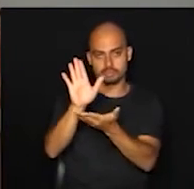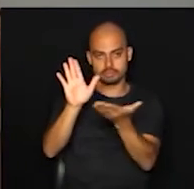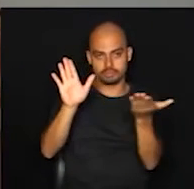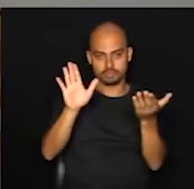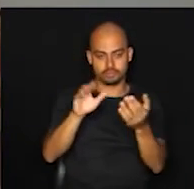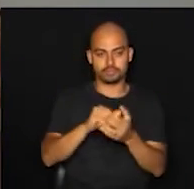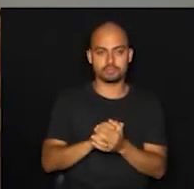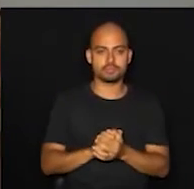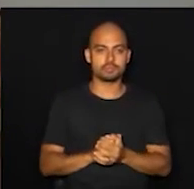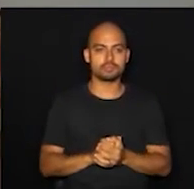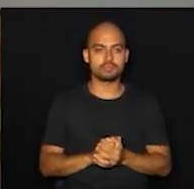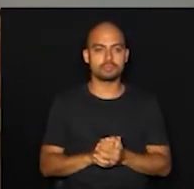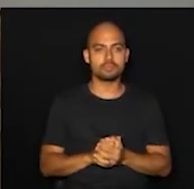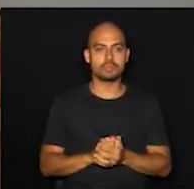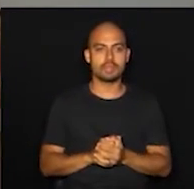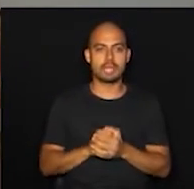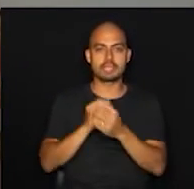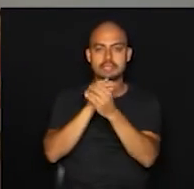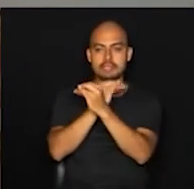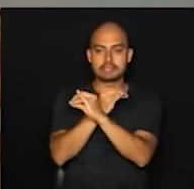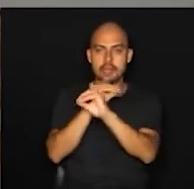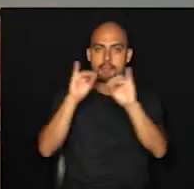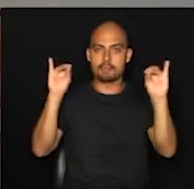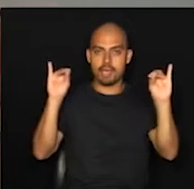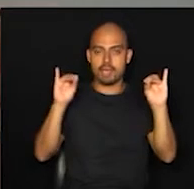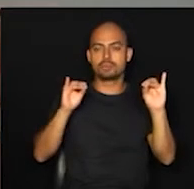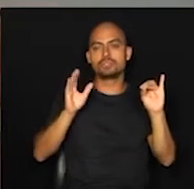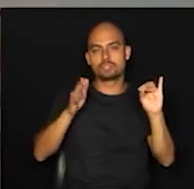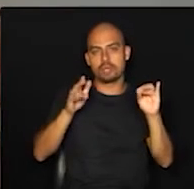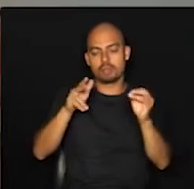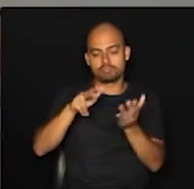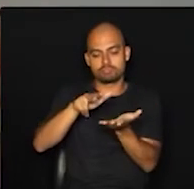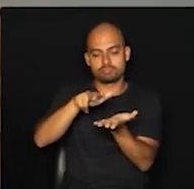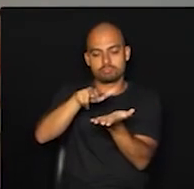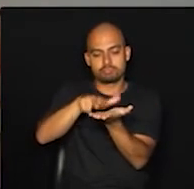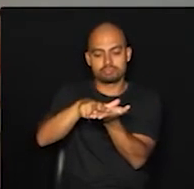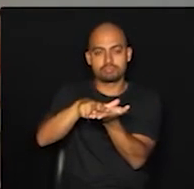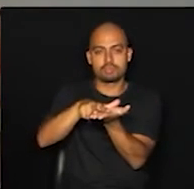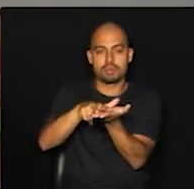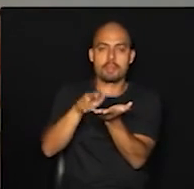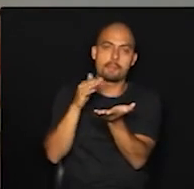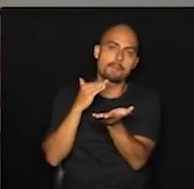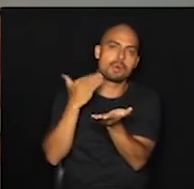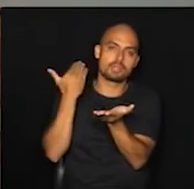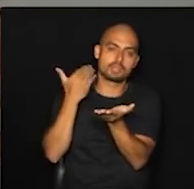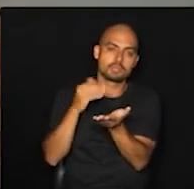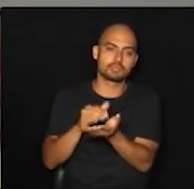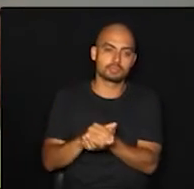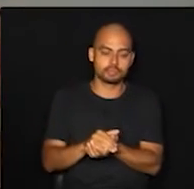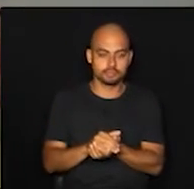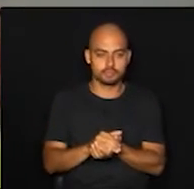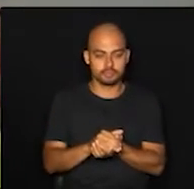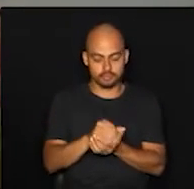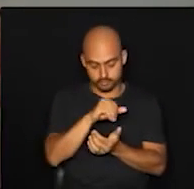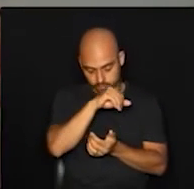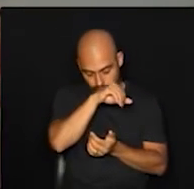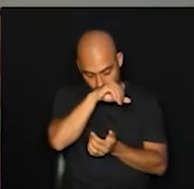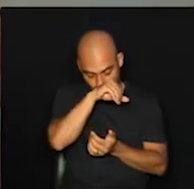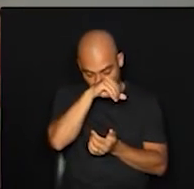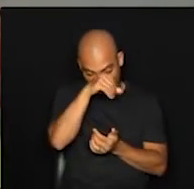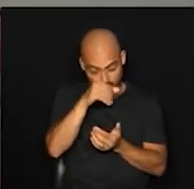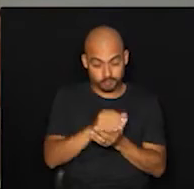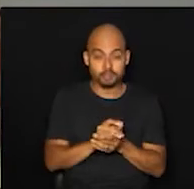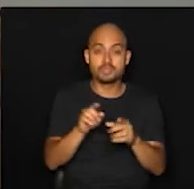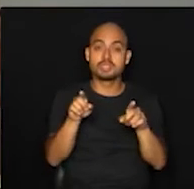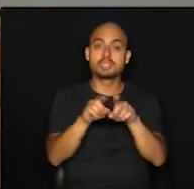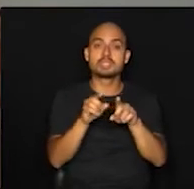aqui, tem a foto ela no leito de morte, né, e bom, muitas imagens